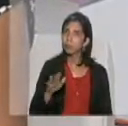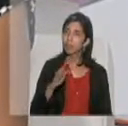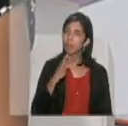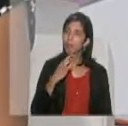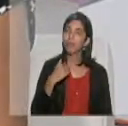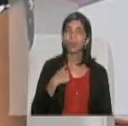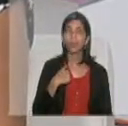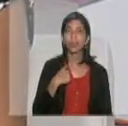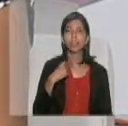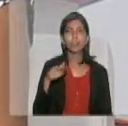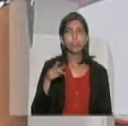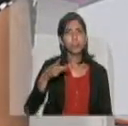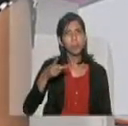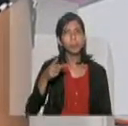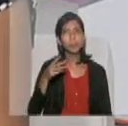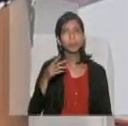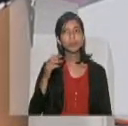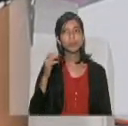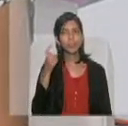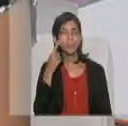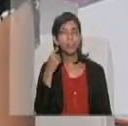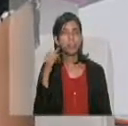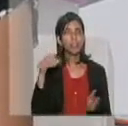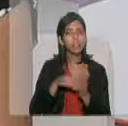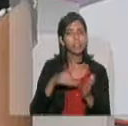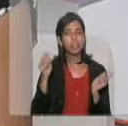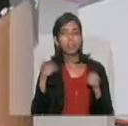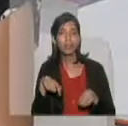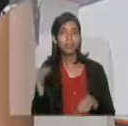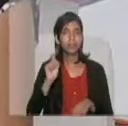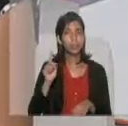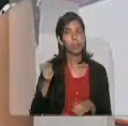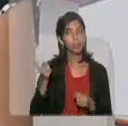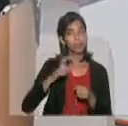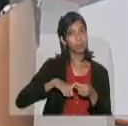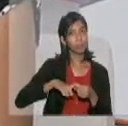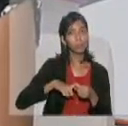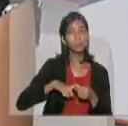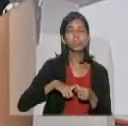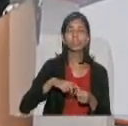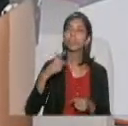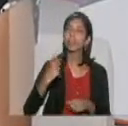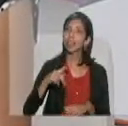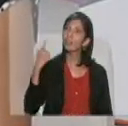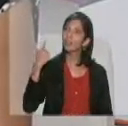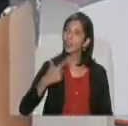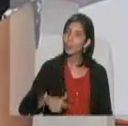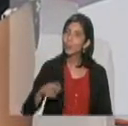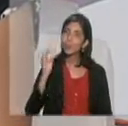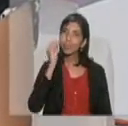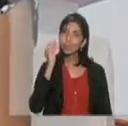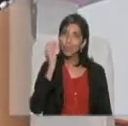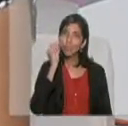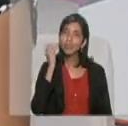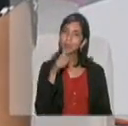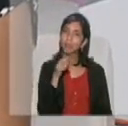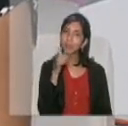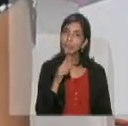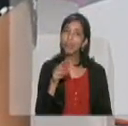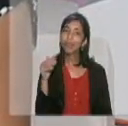desengasgue. Certo. Mas você também dá umas dicas de como a posição que ela deve se alimentar para evitar o